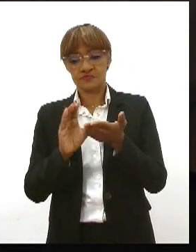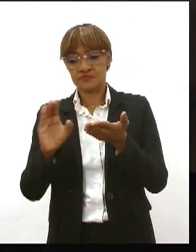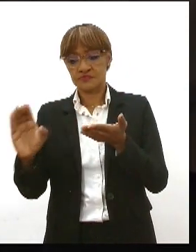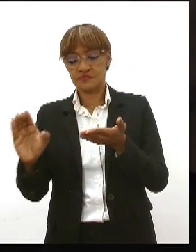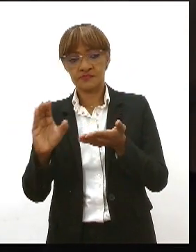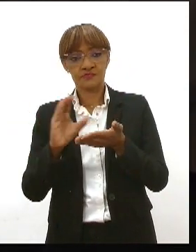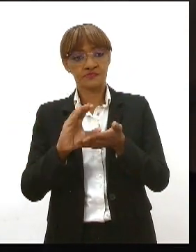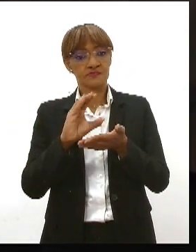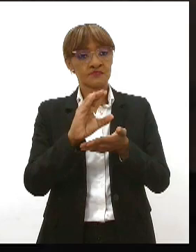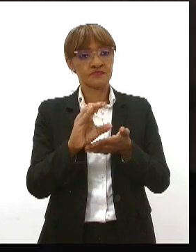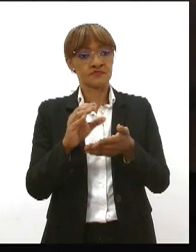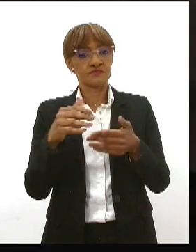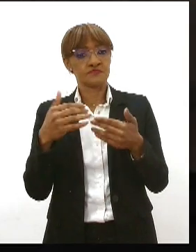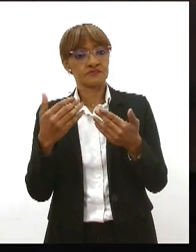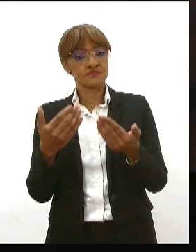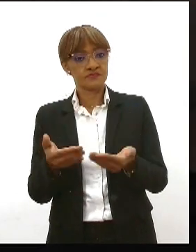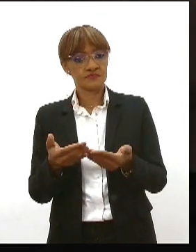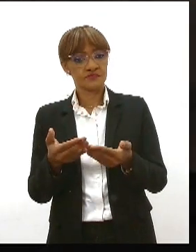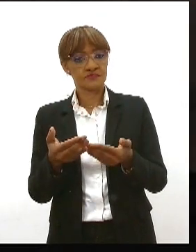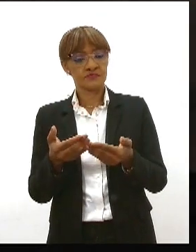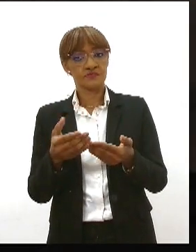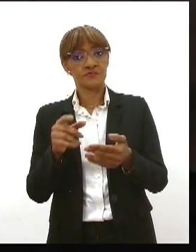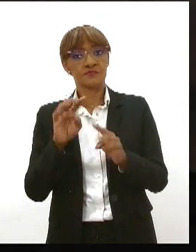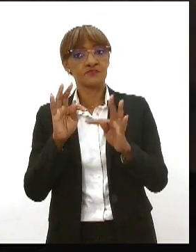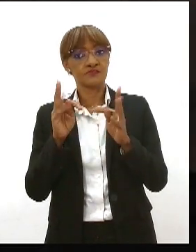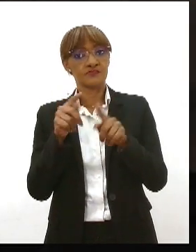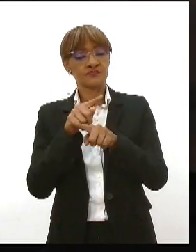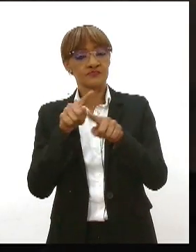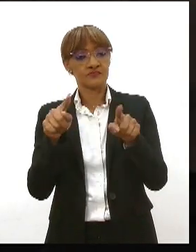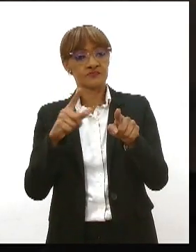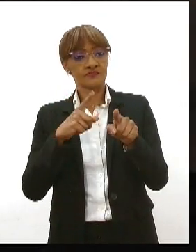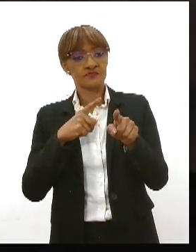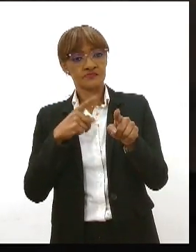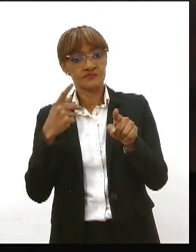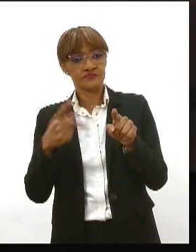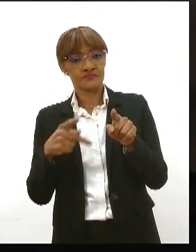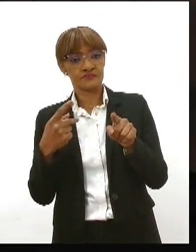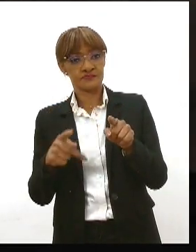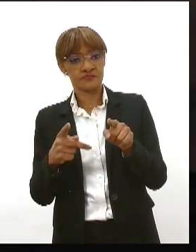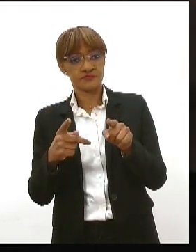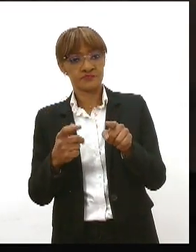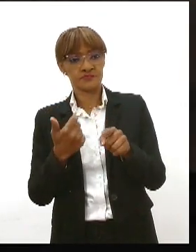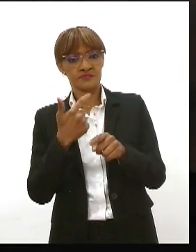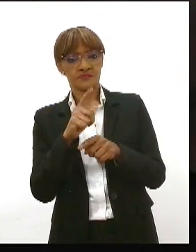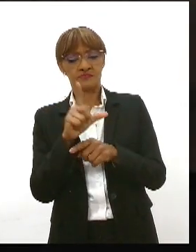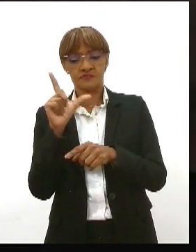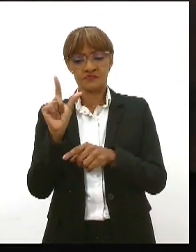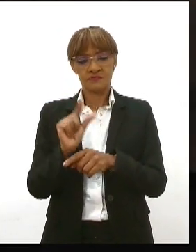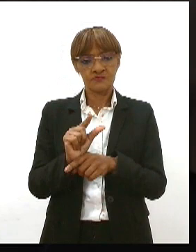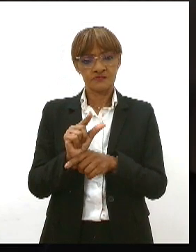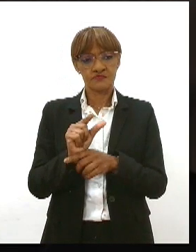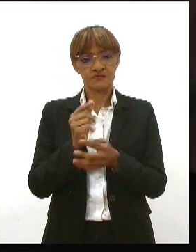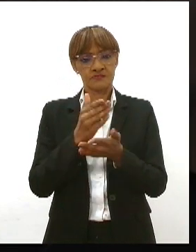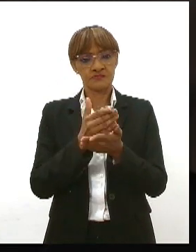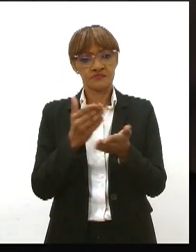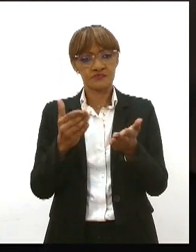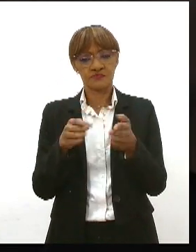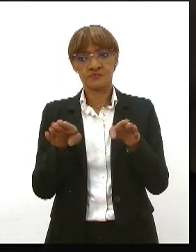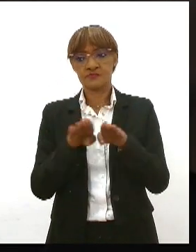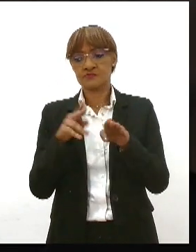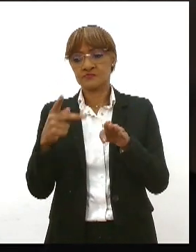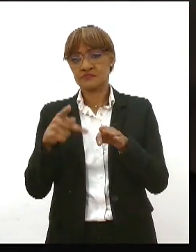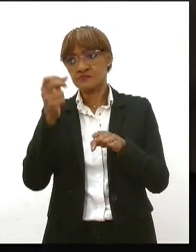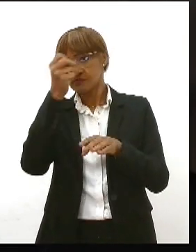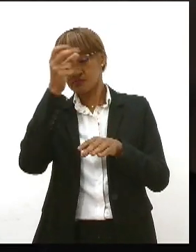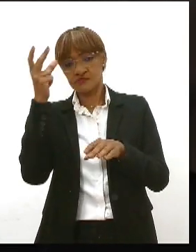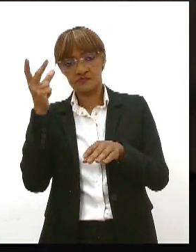conta o volume de negócios que você tem no município. Uma outra parcela menor é dividida por igual para os municípios e a partir do